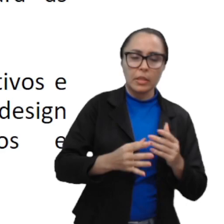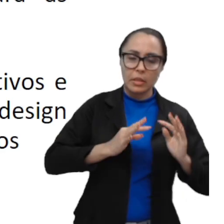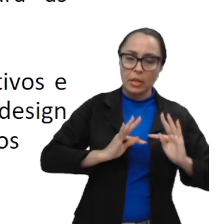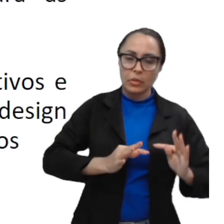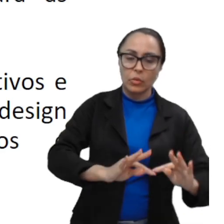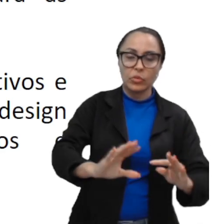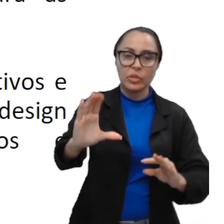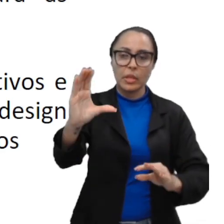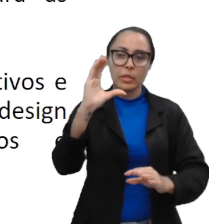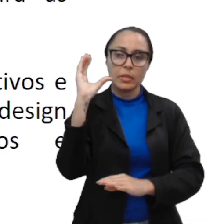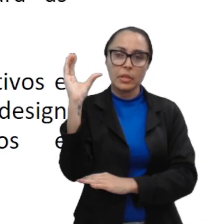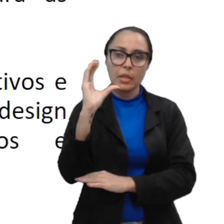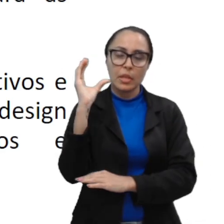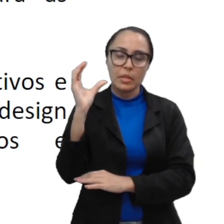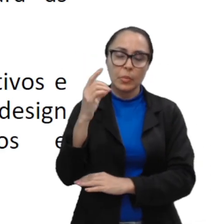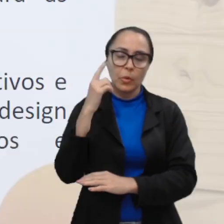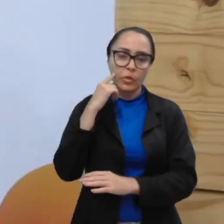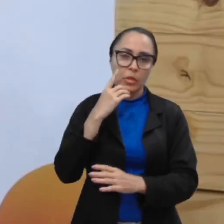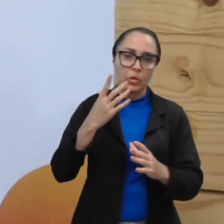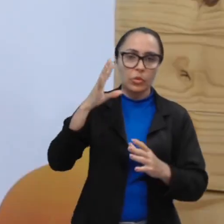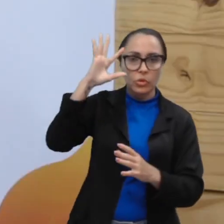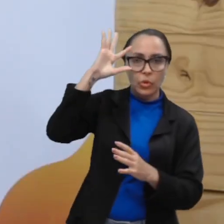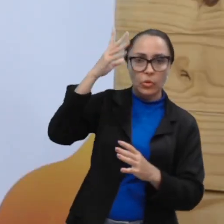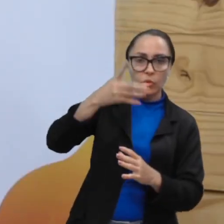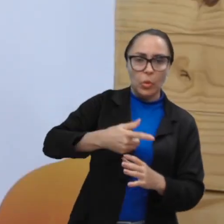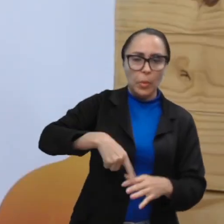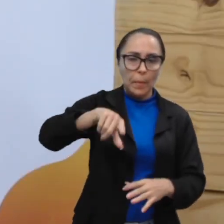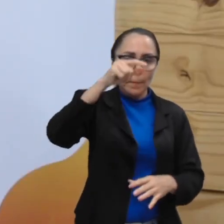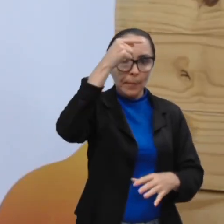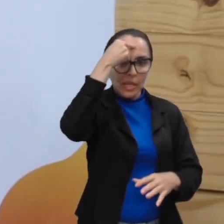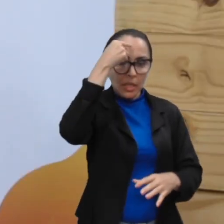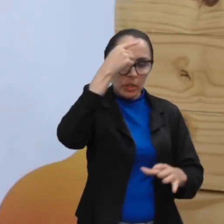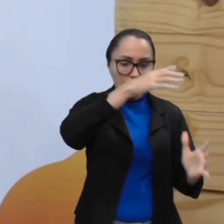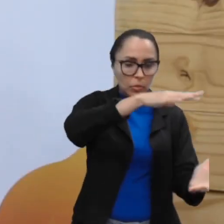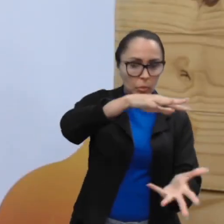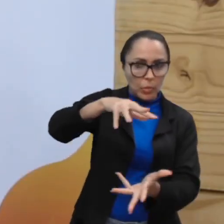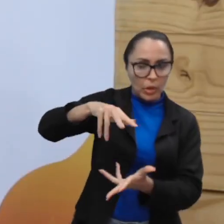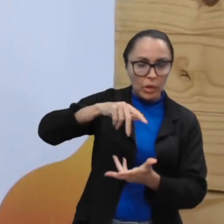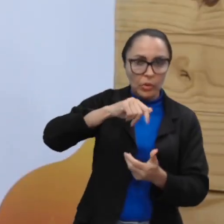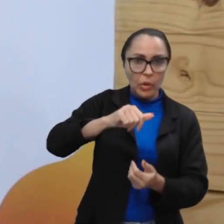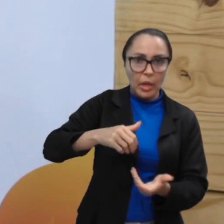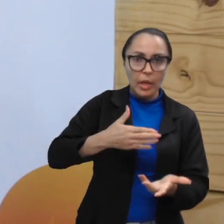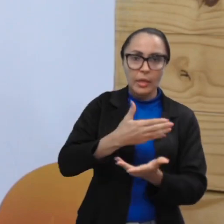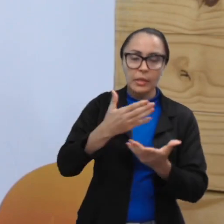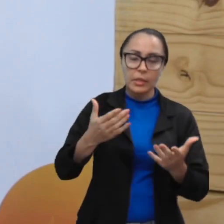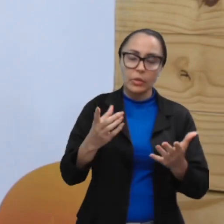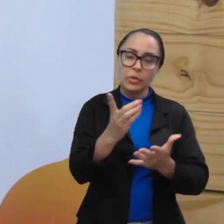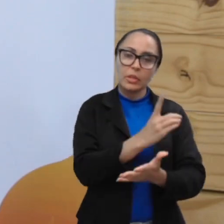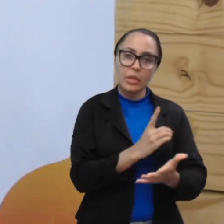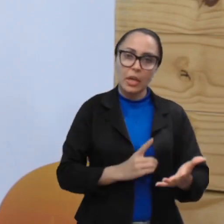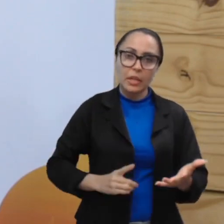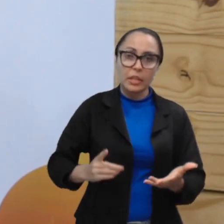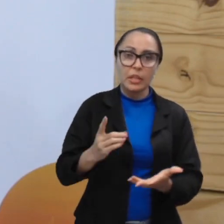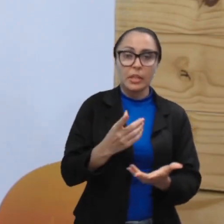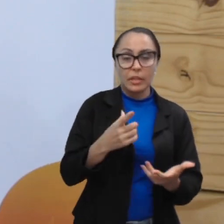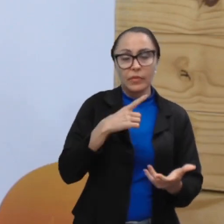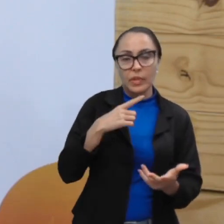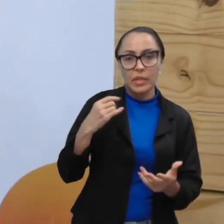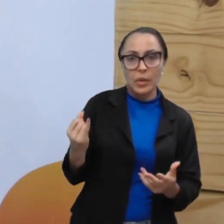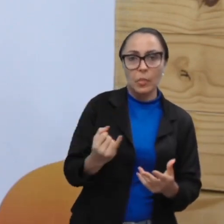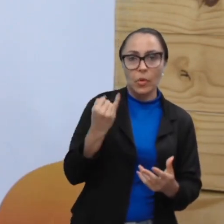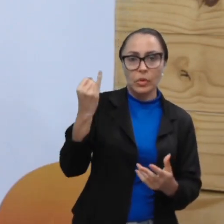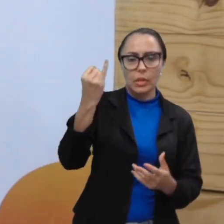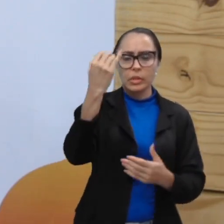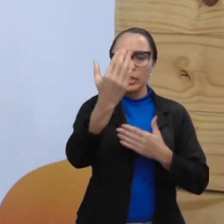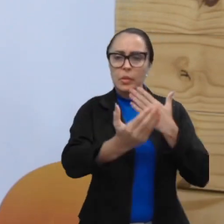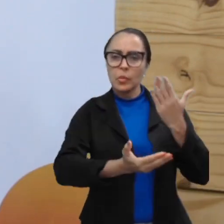né, projetando soluções racionais para o mundo e que o design tivesse esse papel de promover